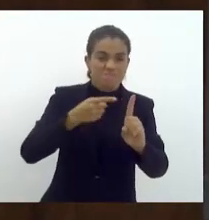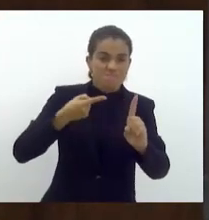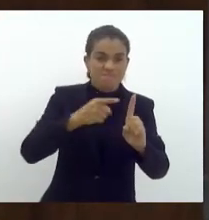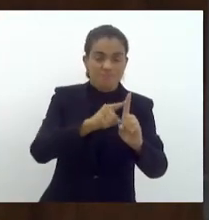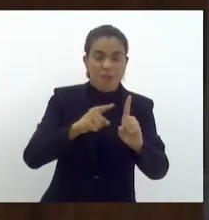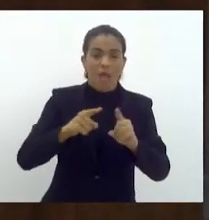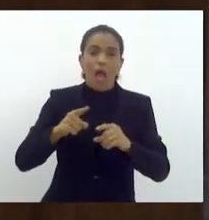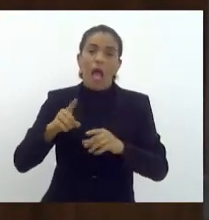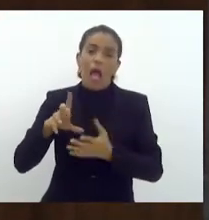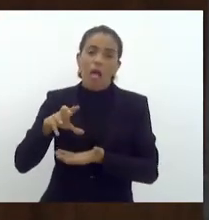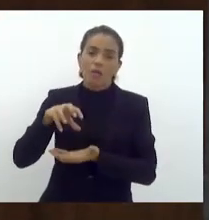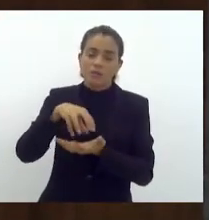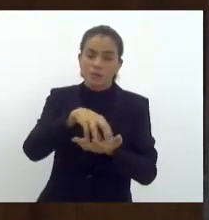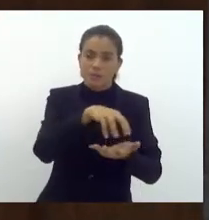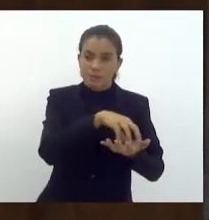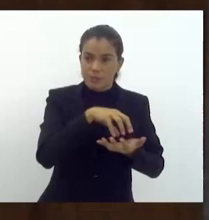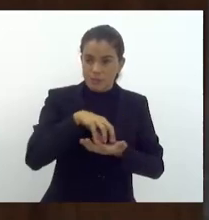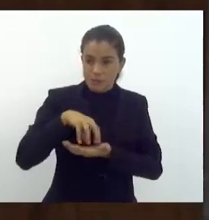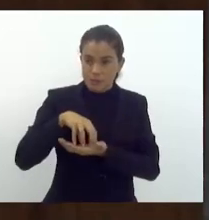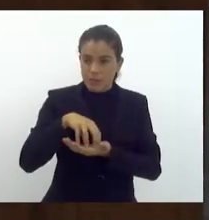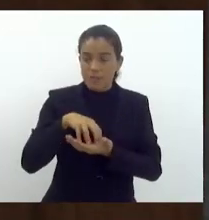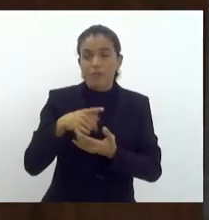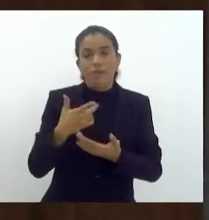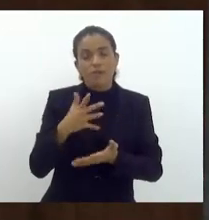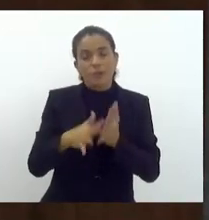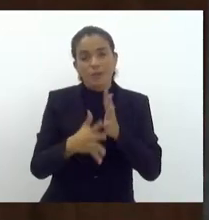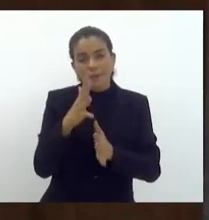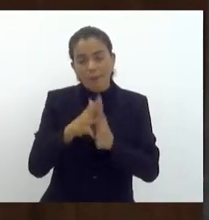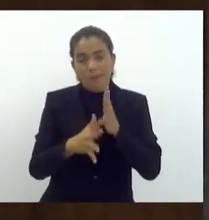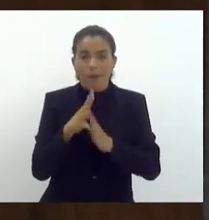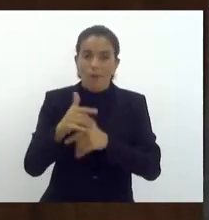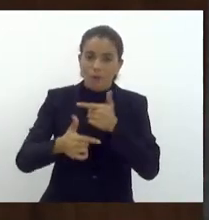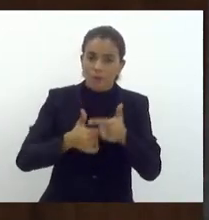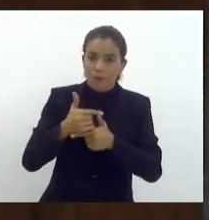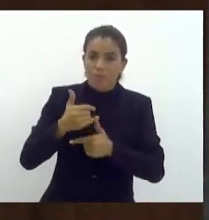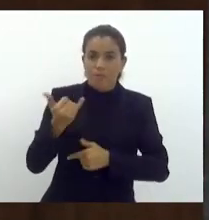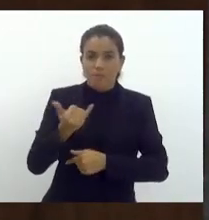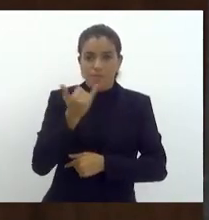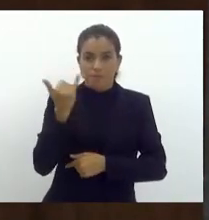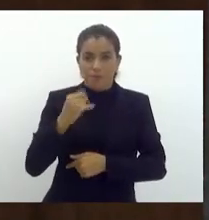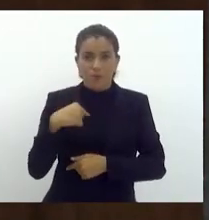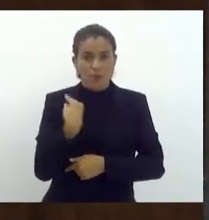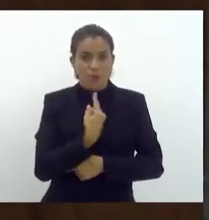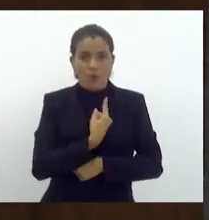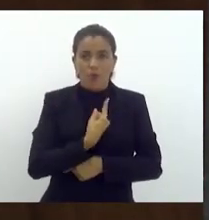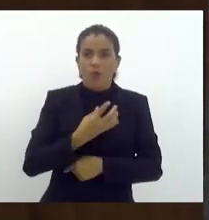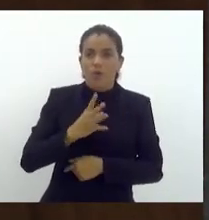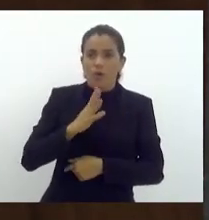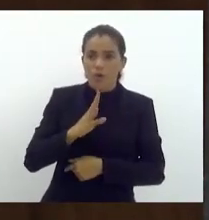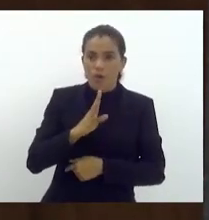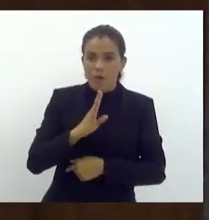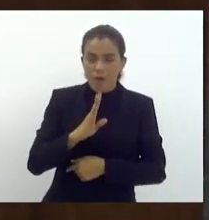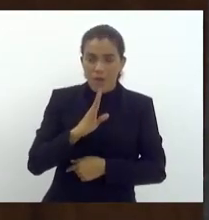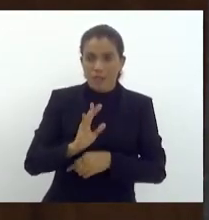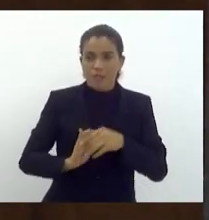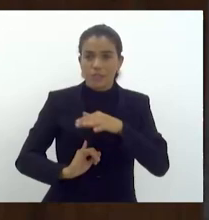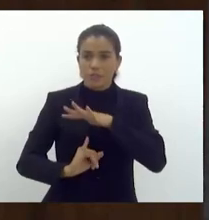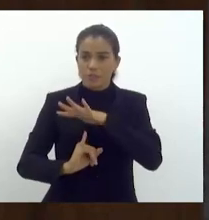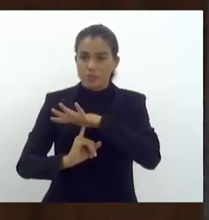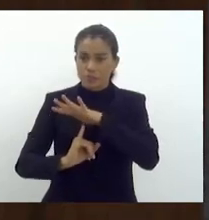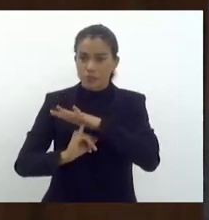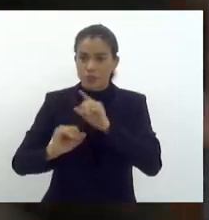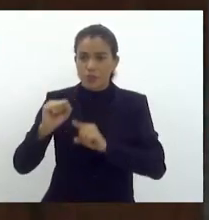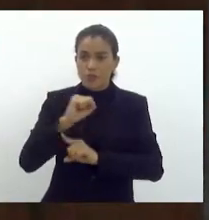setor tudo isso inviabilizou um trabalho que é muito importante todo mundo aqui conhece instituições